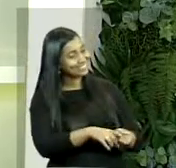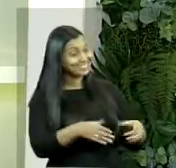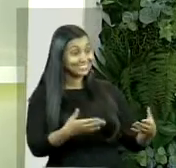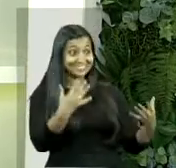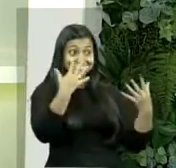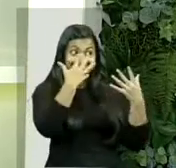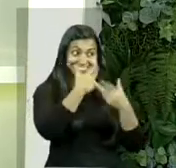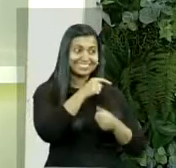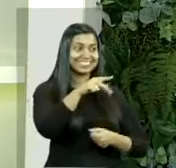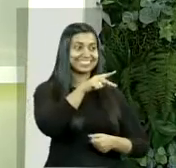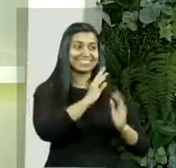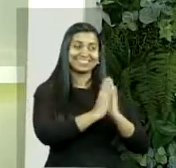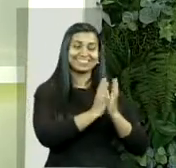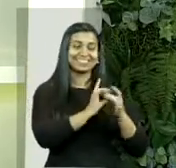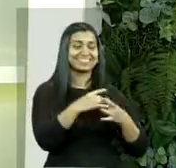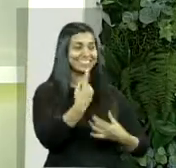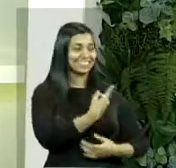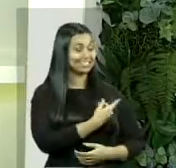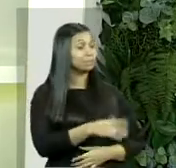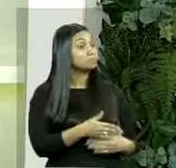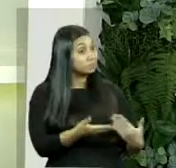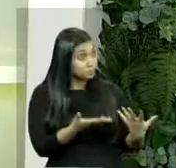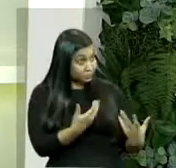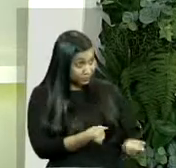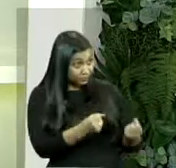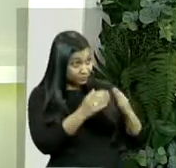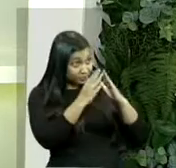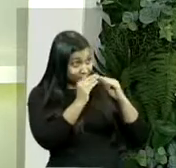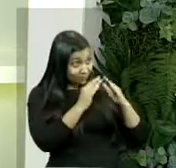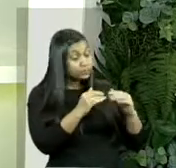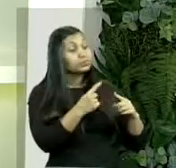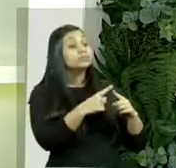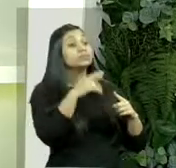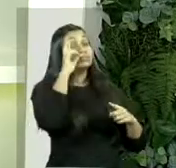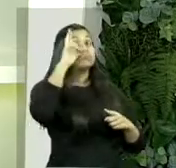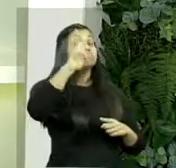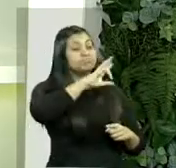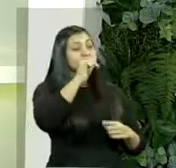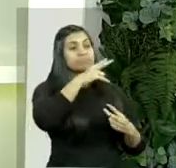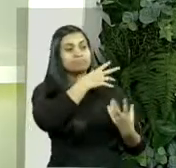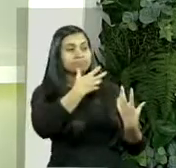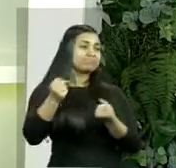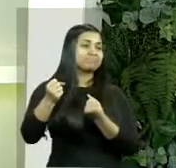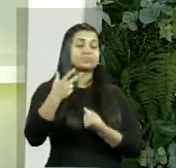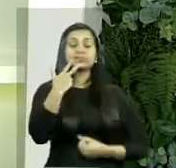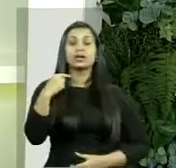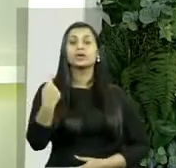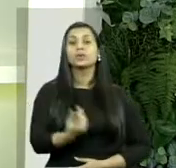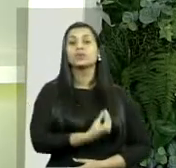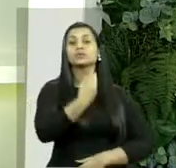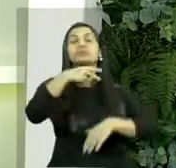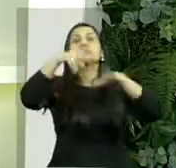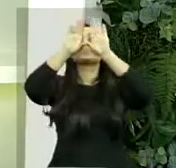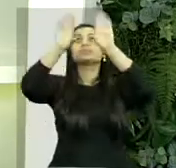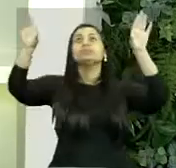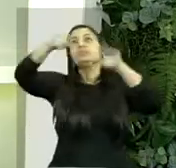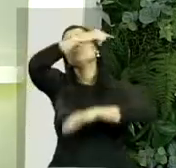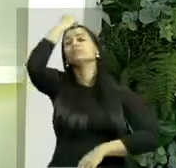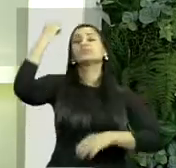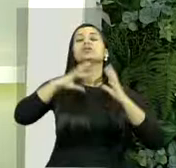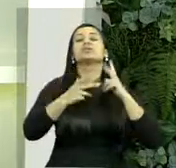Que lindo ver você rezando com a gente. Então vamos clamar porque nosso Senhor vai nos ouvir. Pai nosso que estais nos